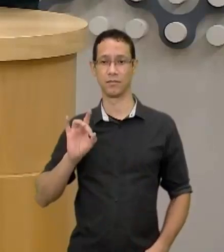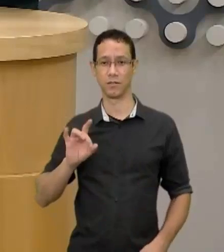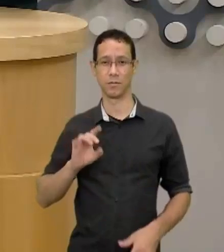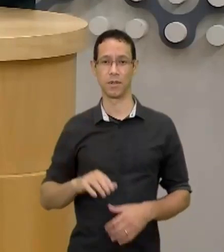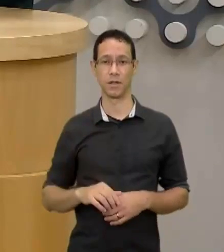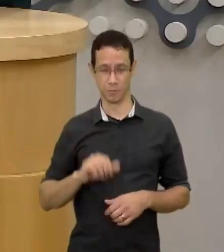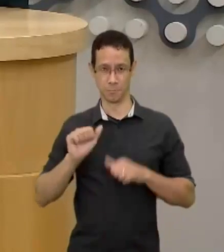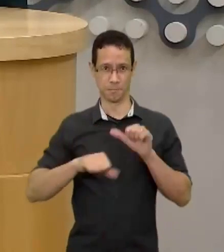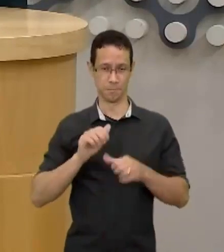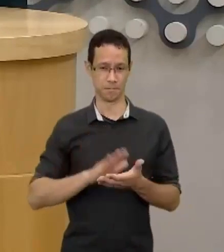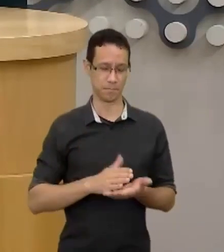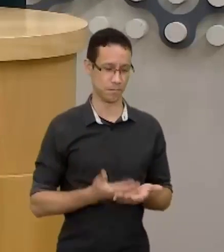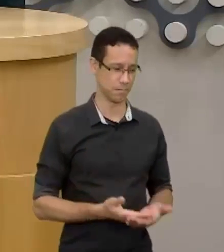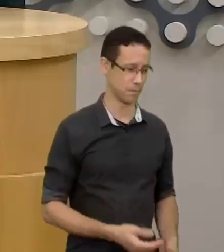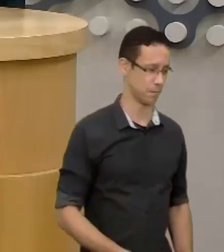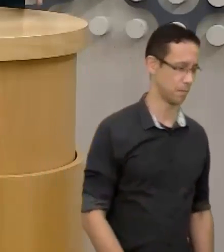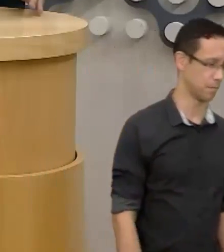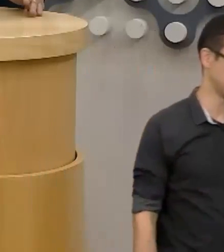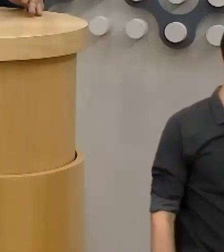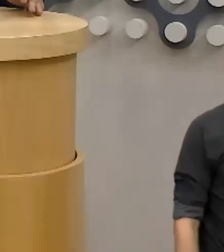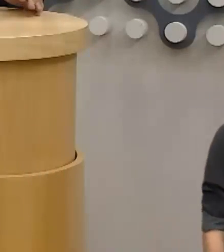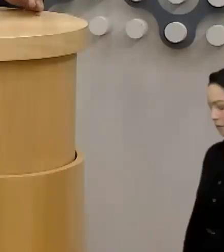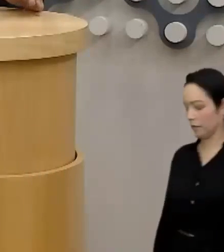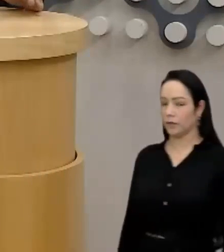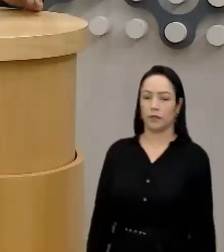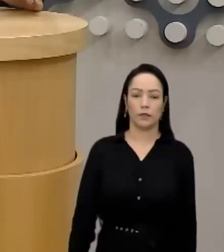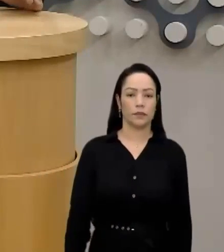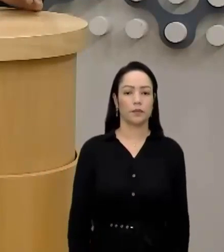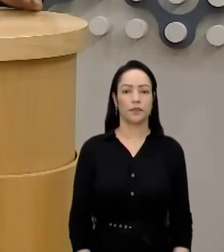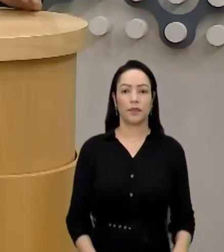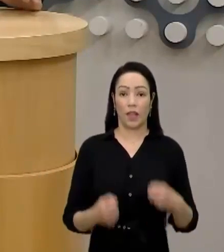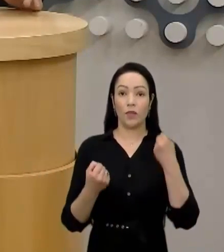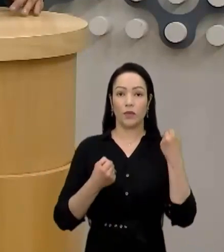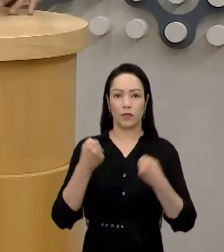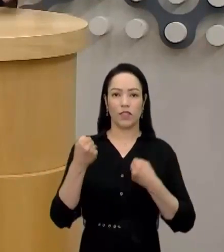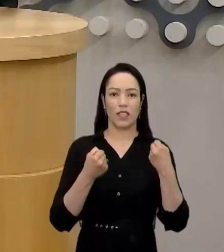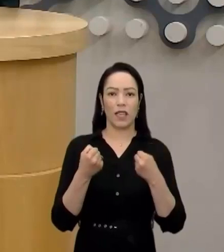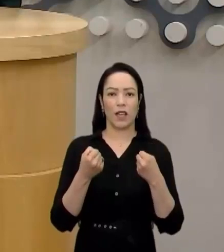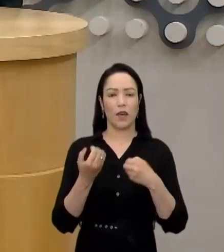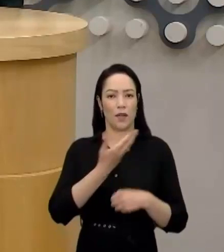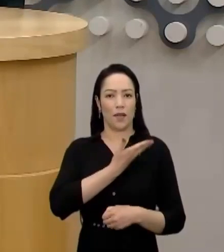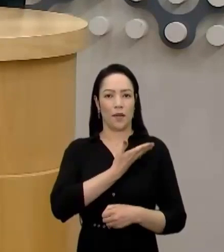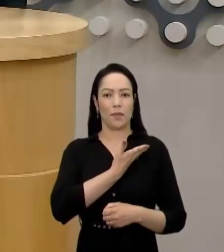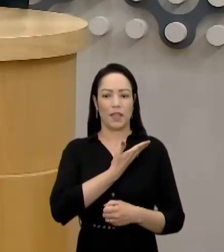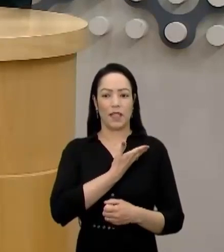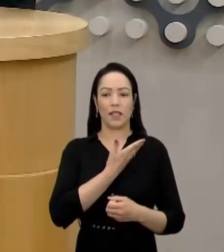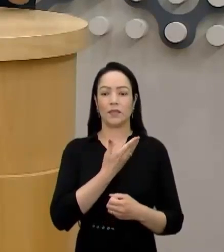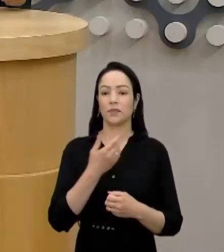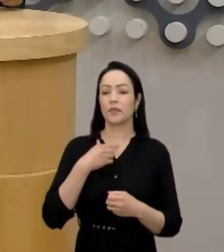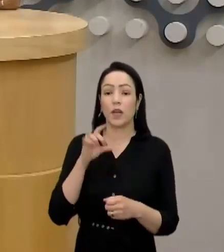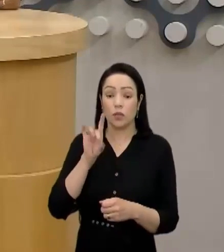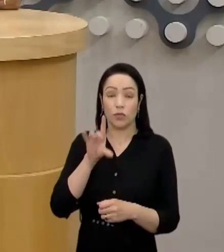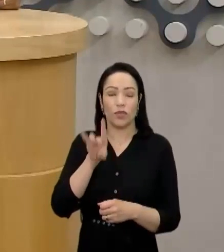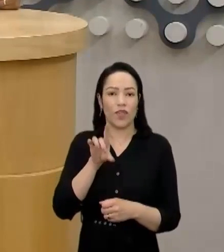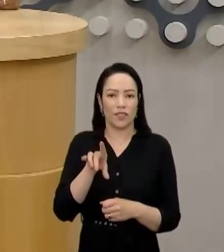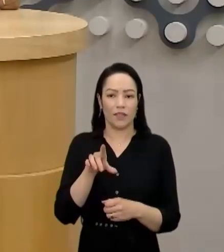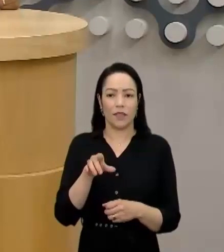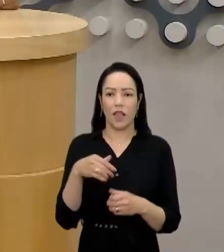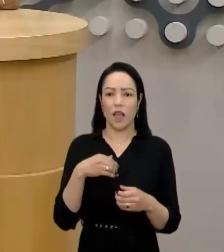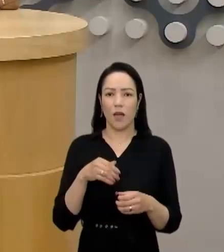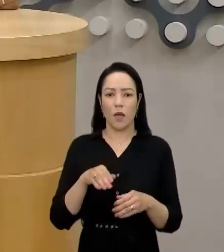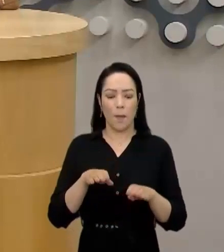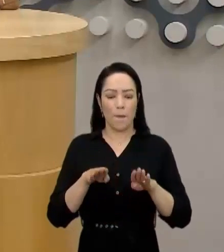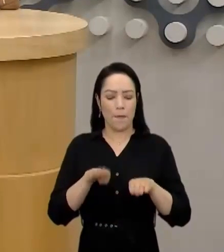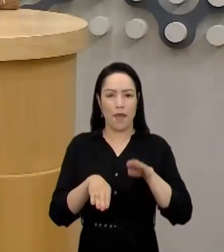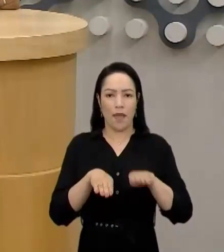me corrija se eu estiver errado. Eu fui dirigir um carro automático de um amigo esses dias e o meu carro não é automático, né? E o pé